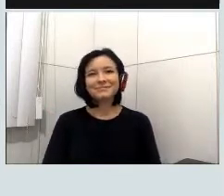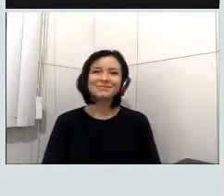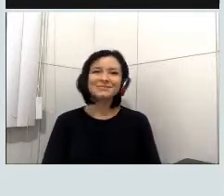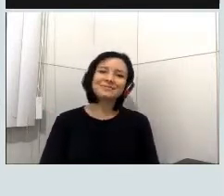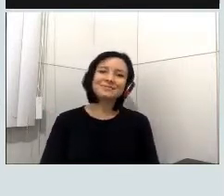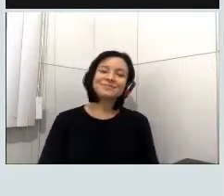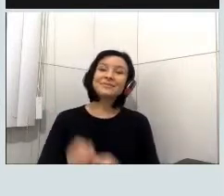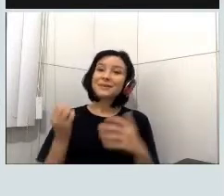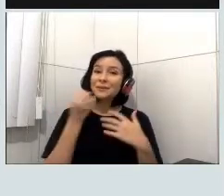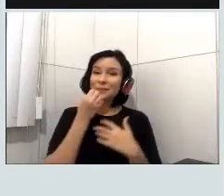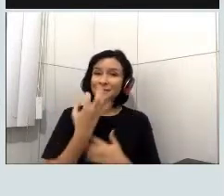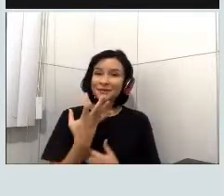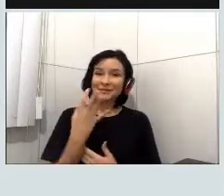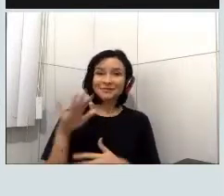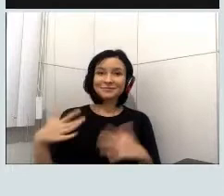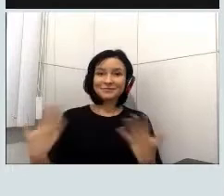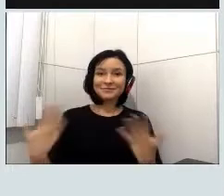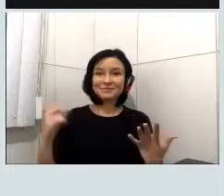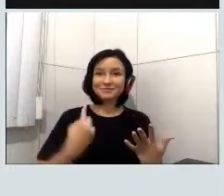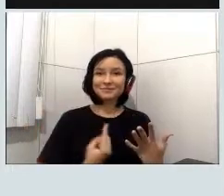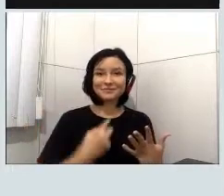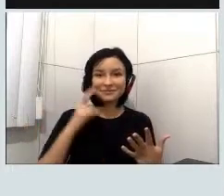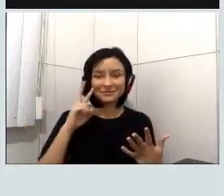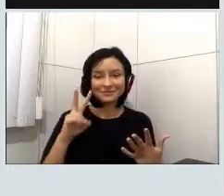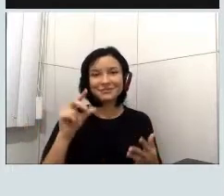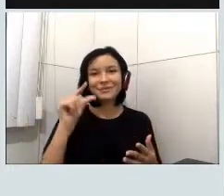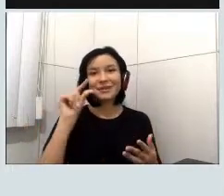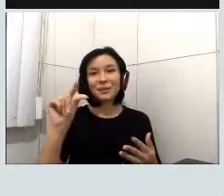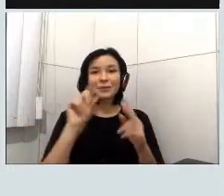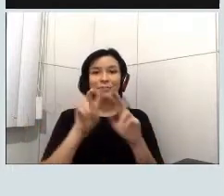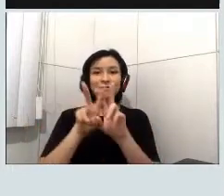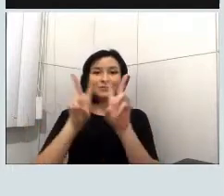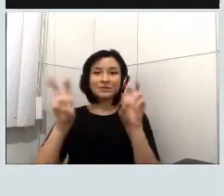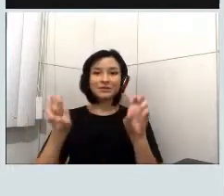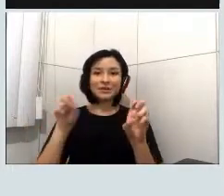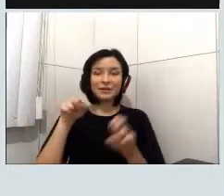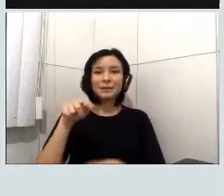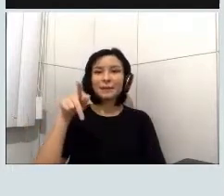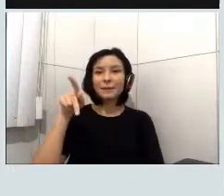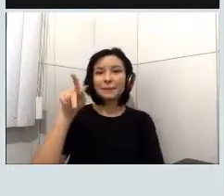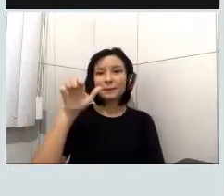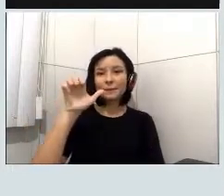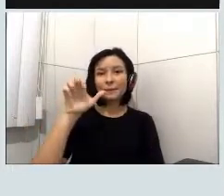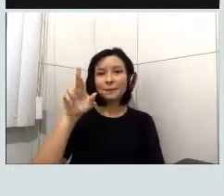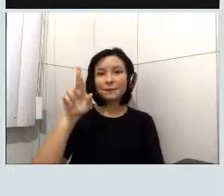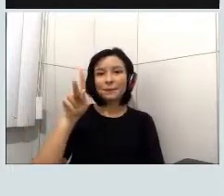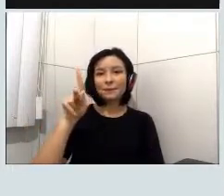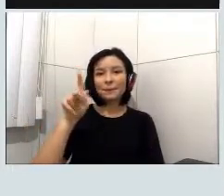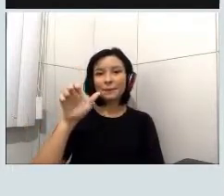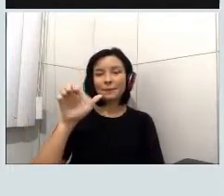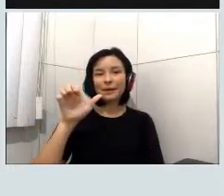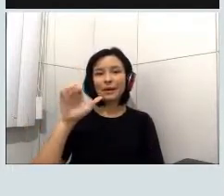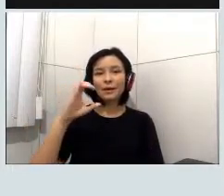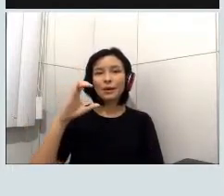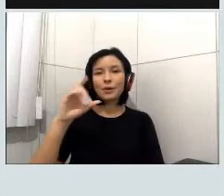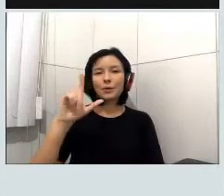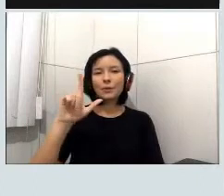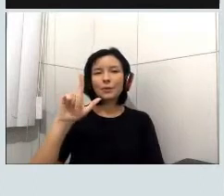Bom, agora nós vamos falar um pouco sobre perpendicularismo entre retas.